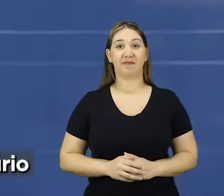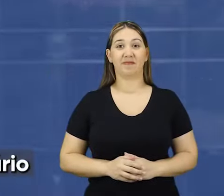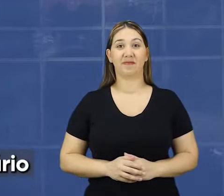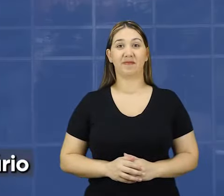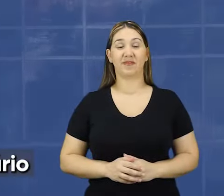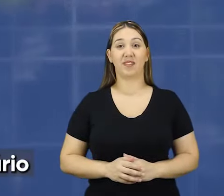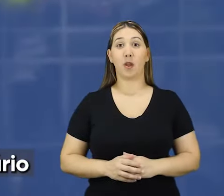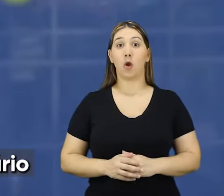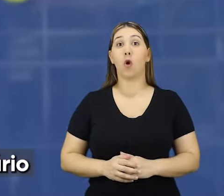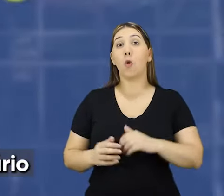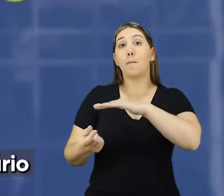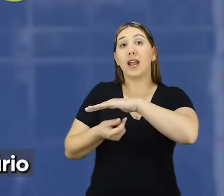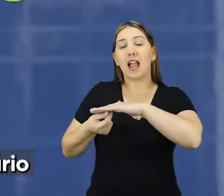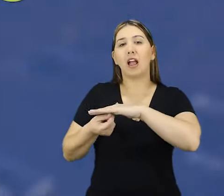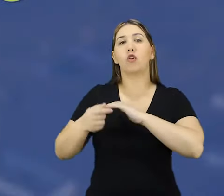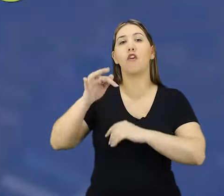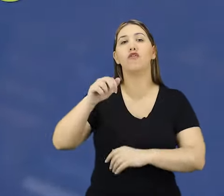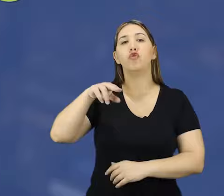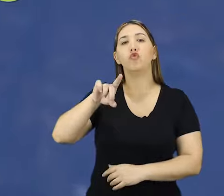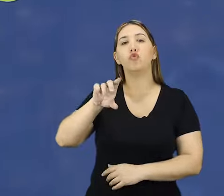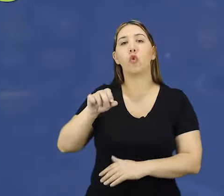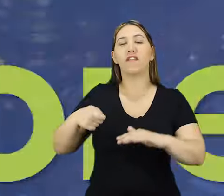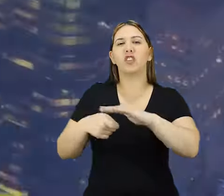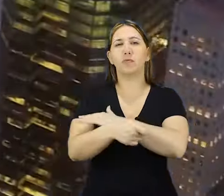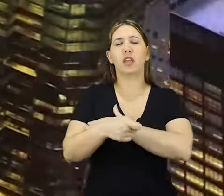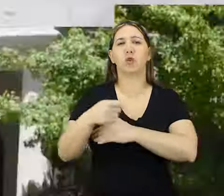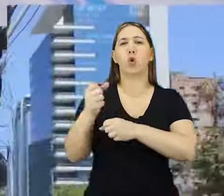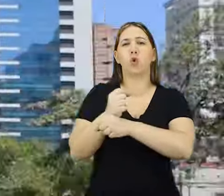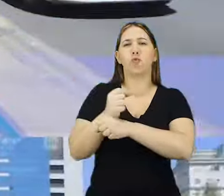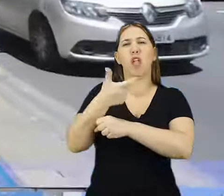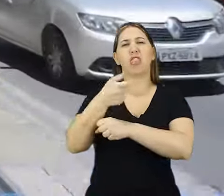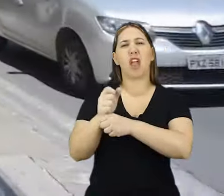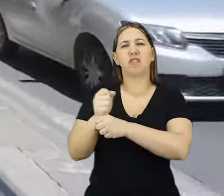O mercado de fundos de investimento imobiliário cresceu muito na última década.